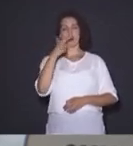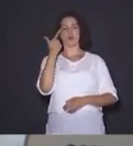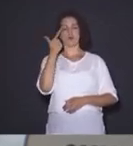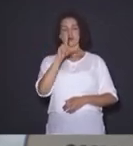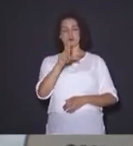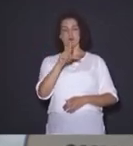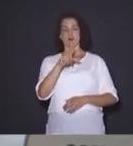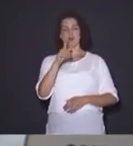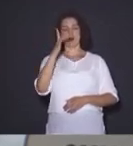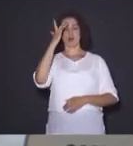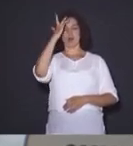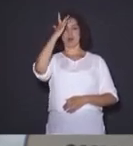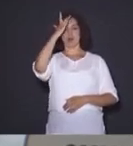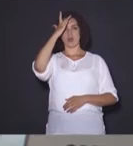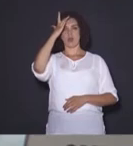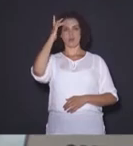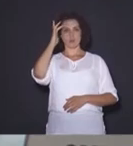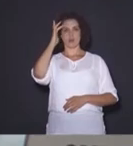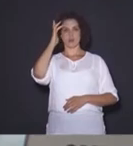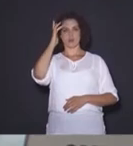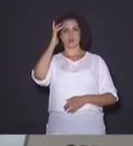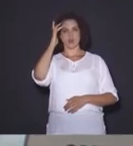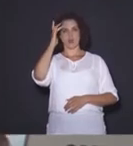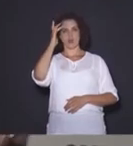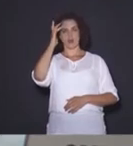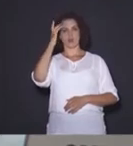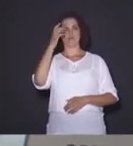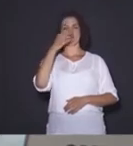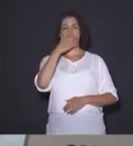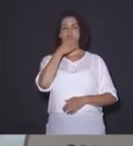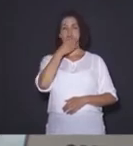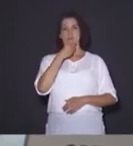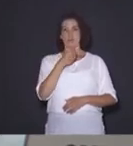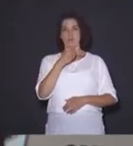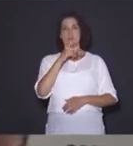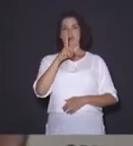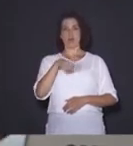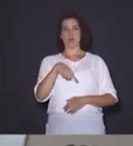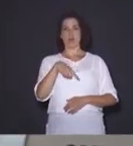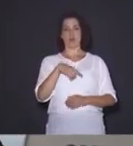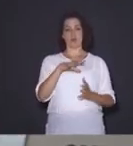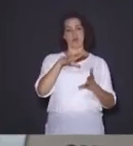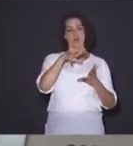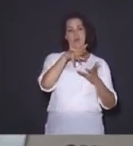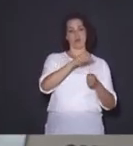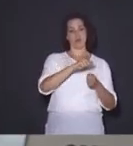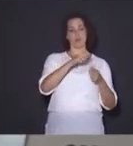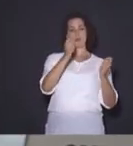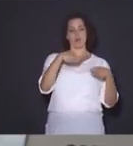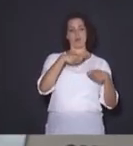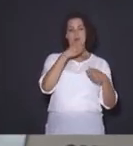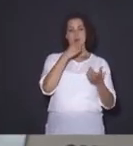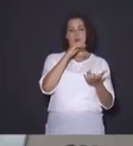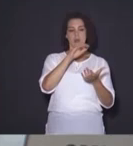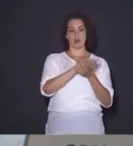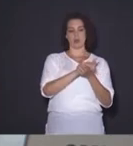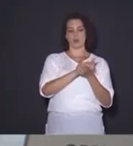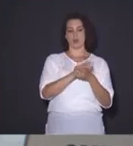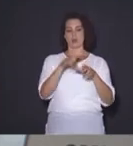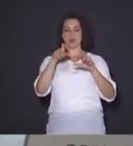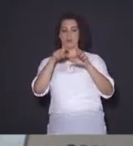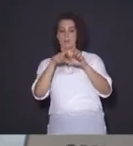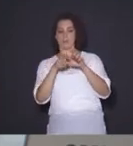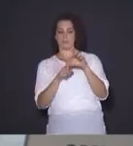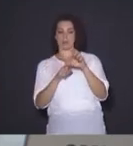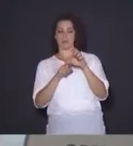sete ser humano do sexo masculino a humanidade marido ou amante aquele que procede